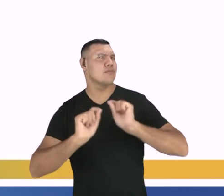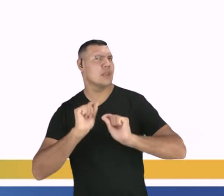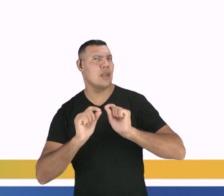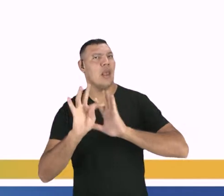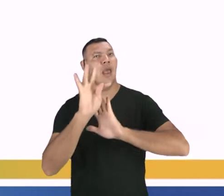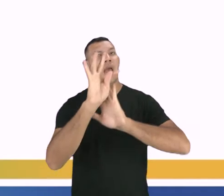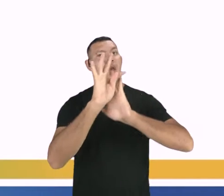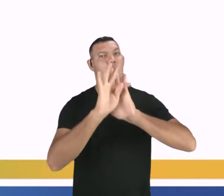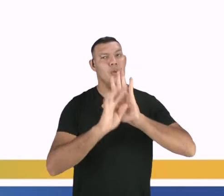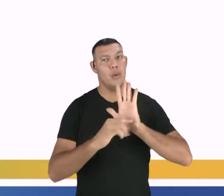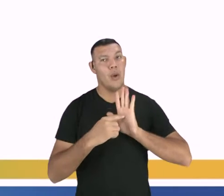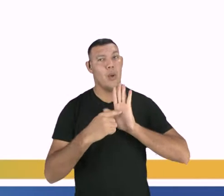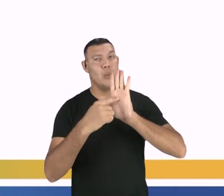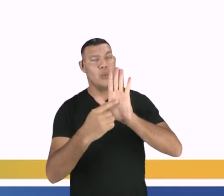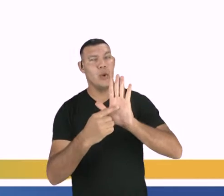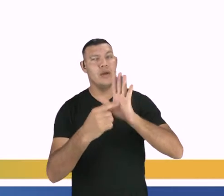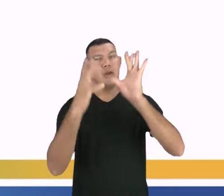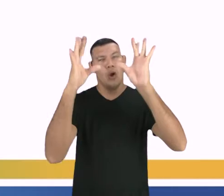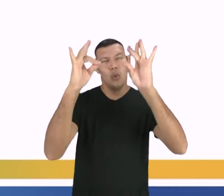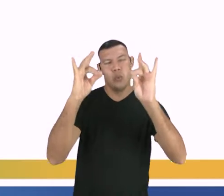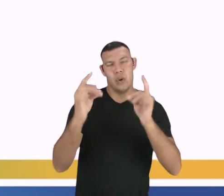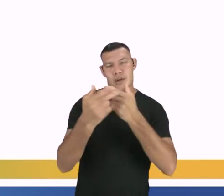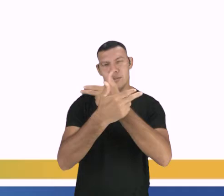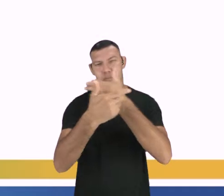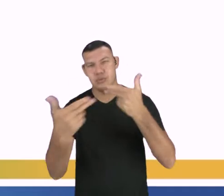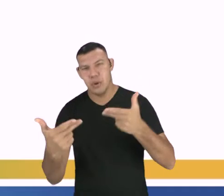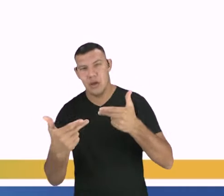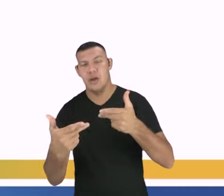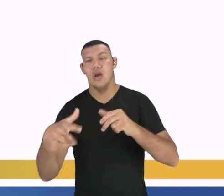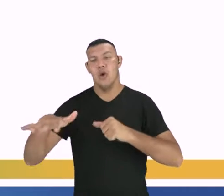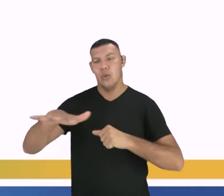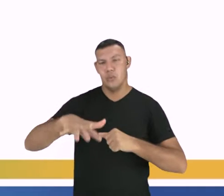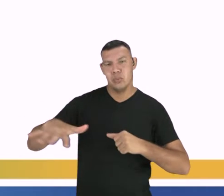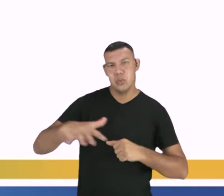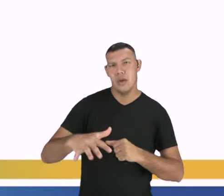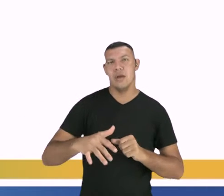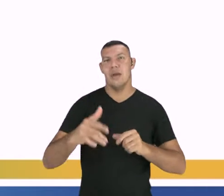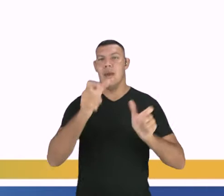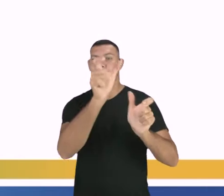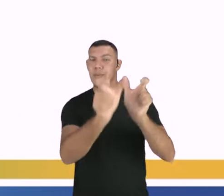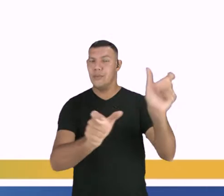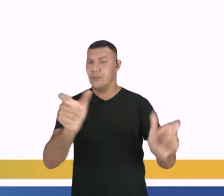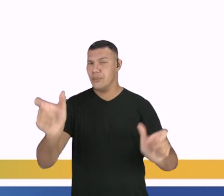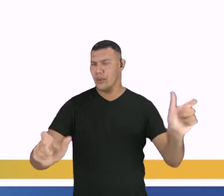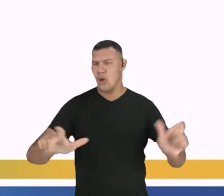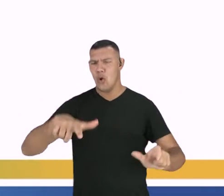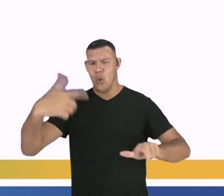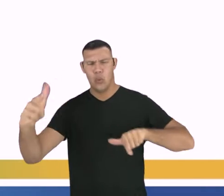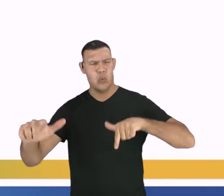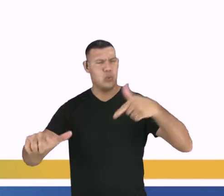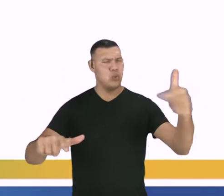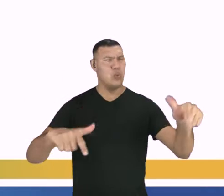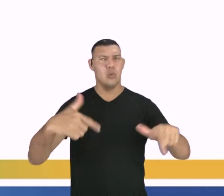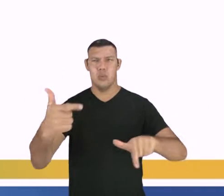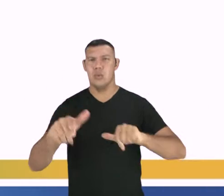que expõe os detalhes de objetos, lugares, personagens e demais partes. Então,